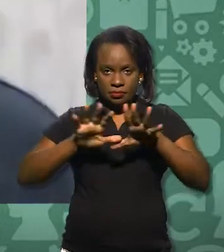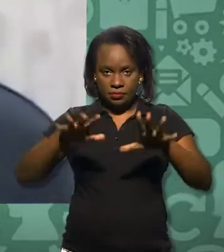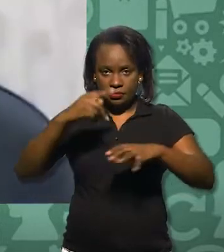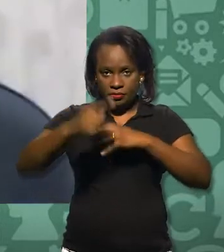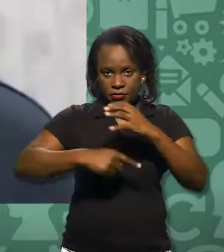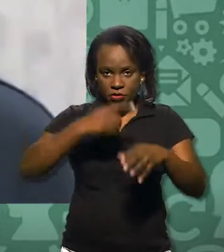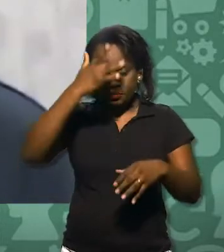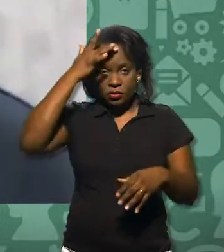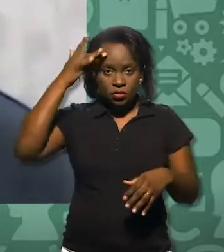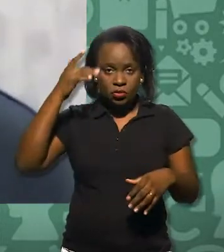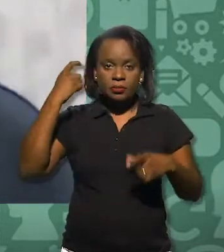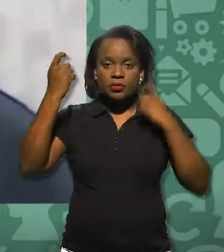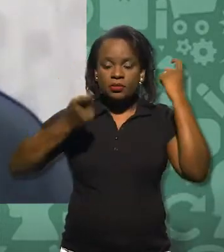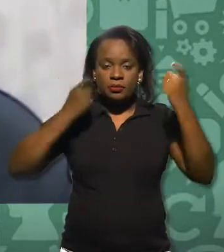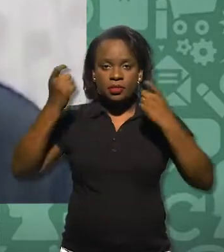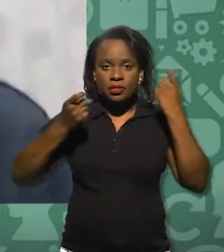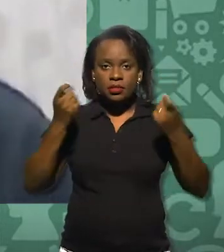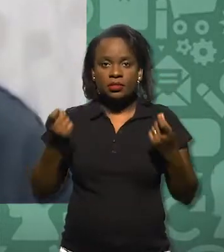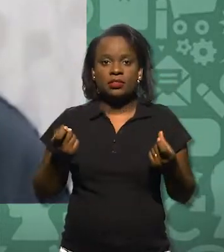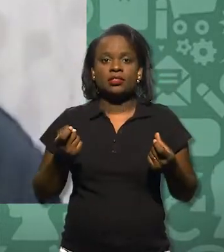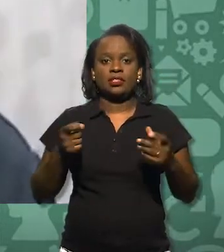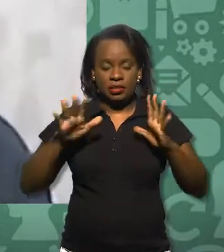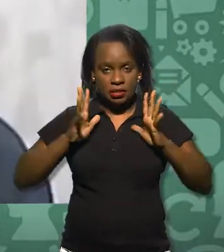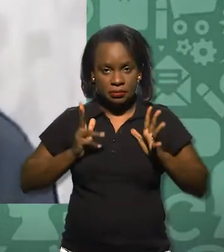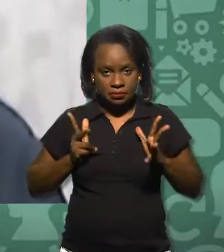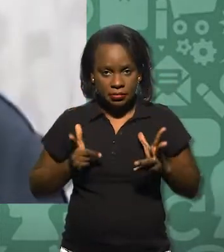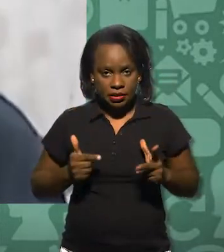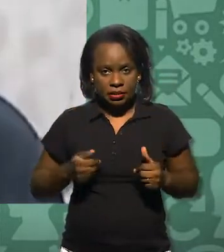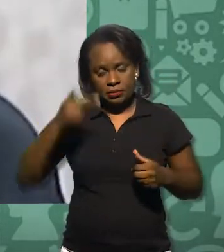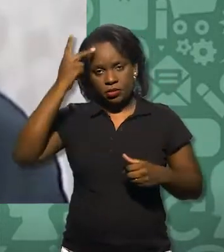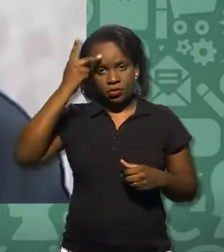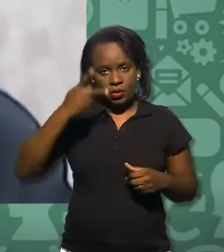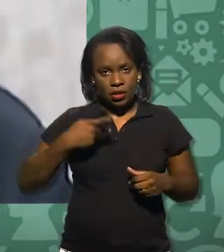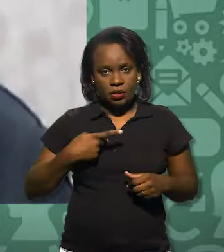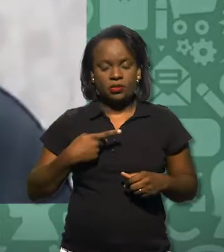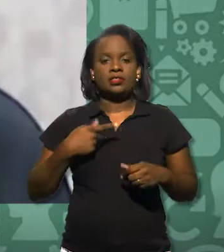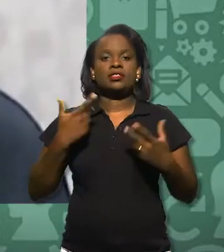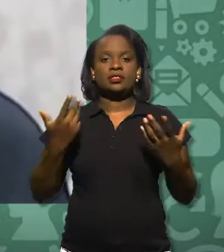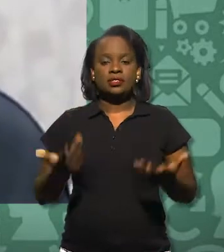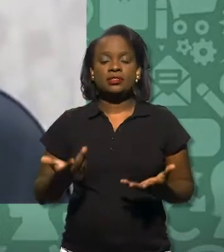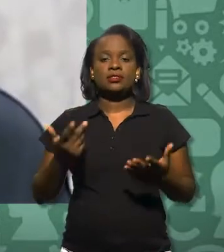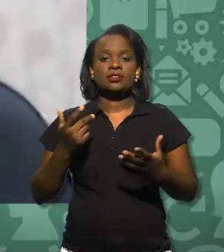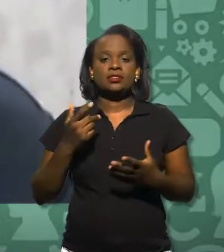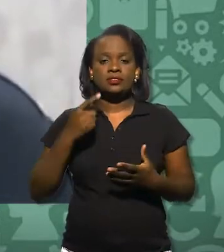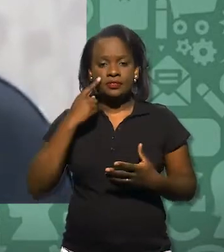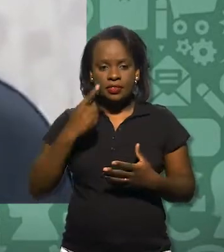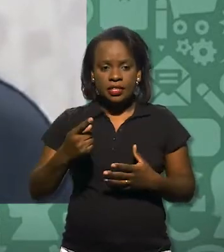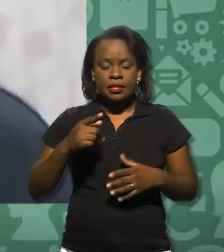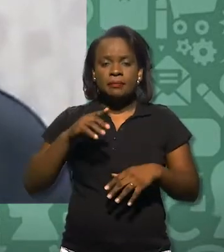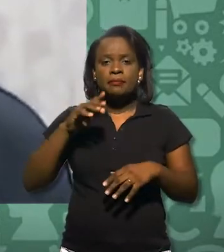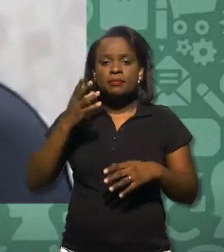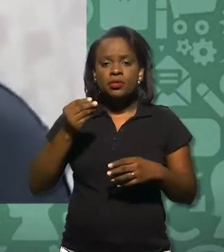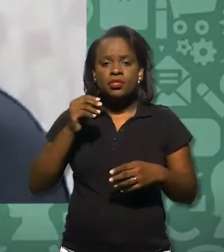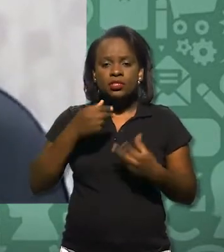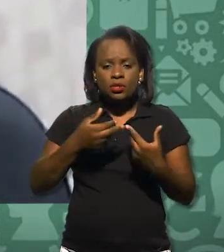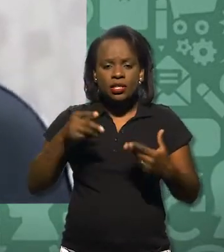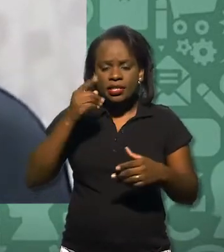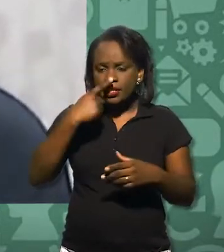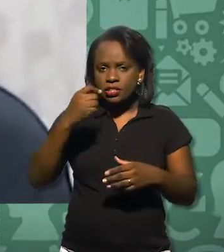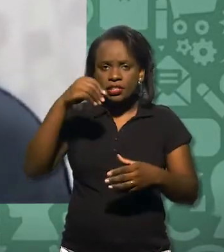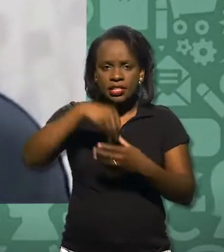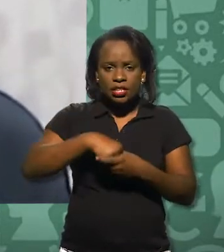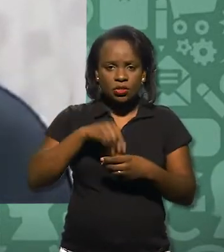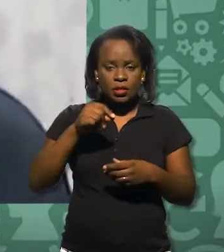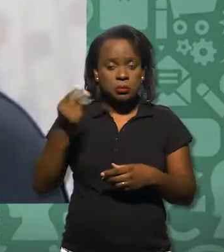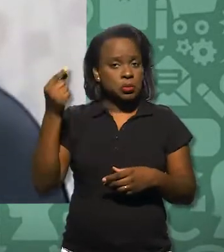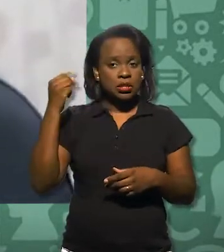pandemia mostrou que as pessoas ficavam muito preocupadas com a higiene pessoal, e isso fez com que um componente muito interessante